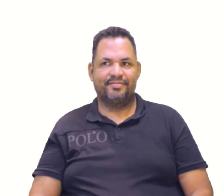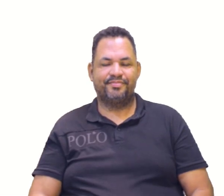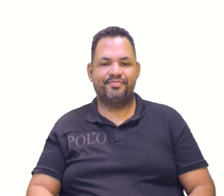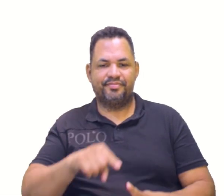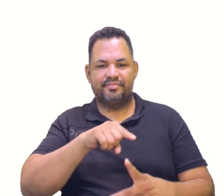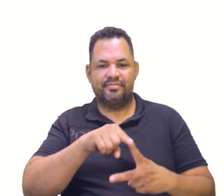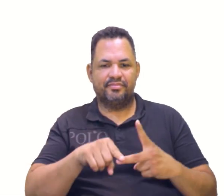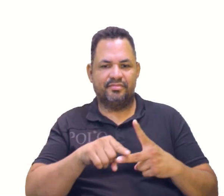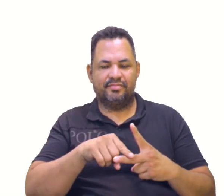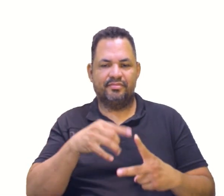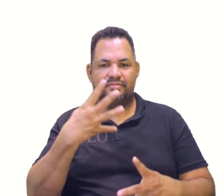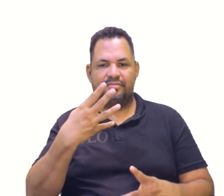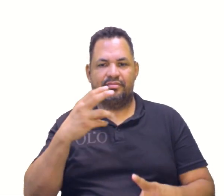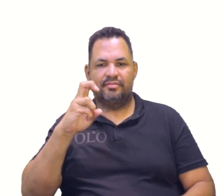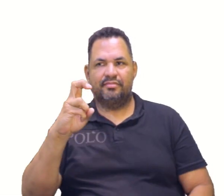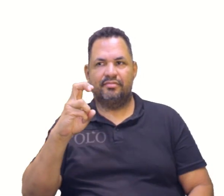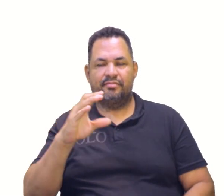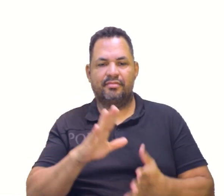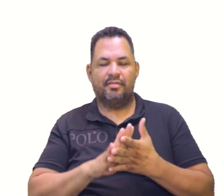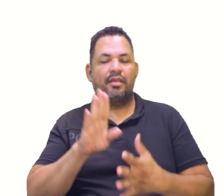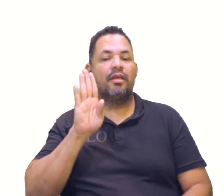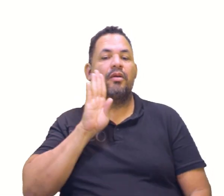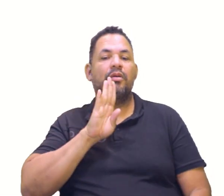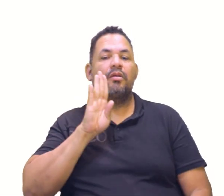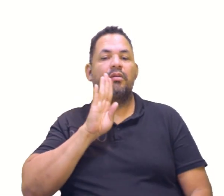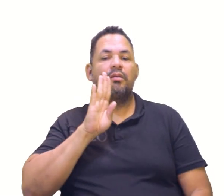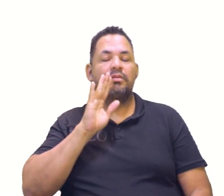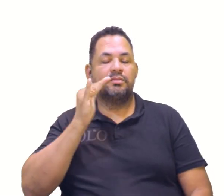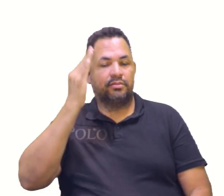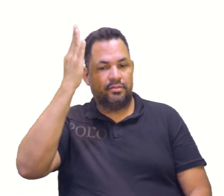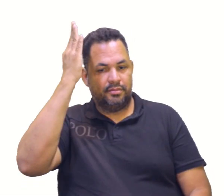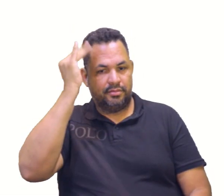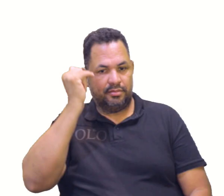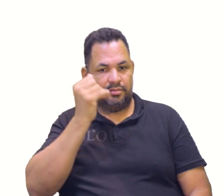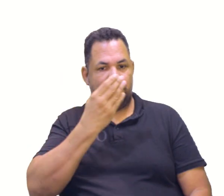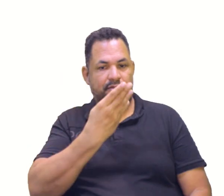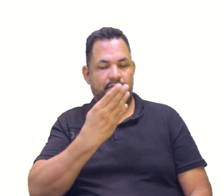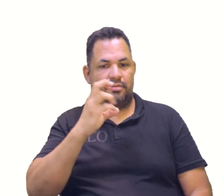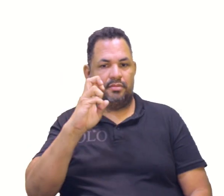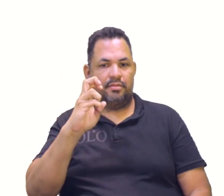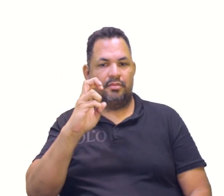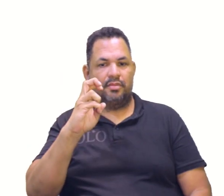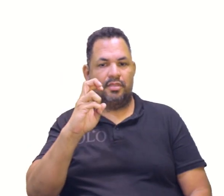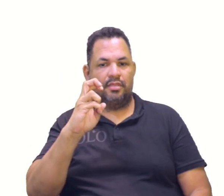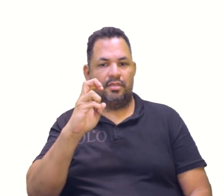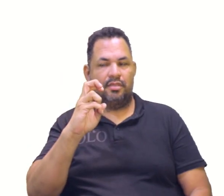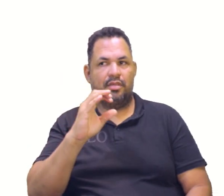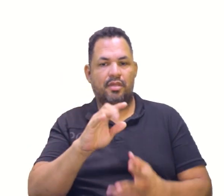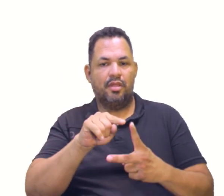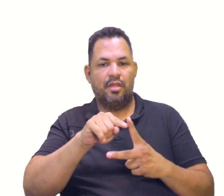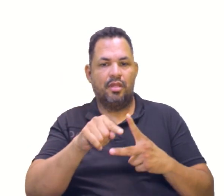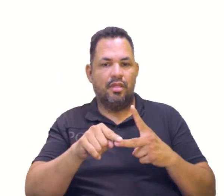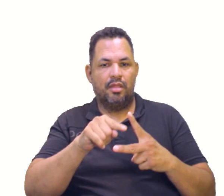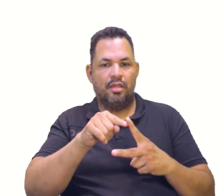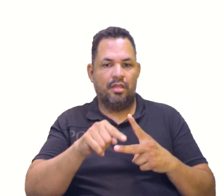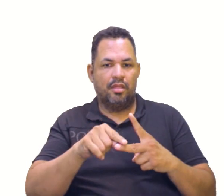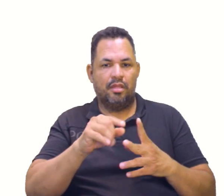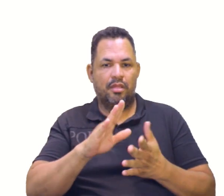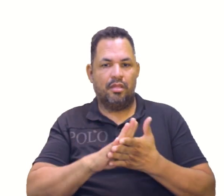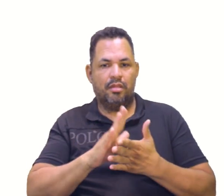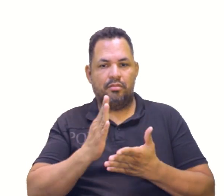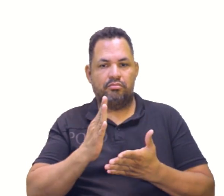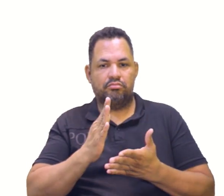é a letra B. E aqui legal porque só de saber que 45 é um ângulo notável e